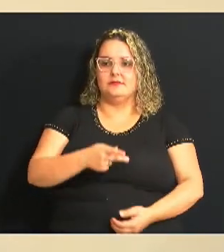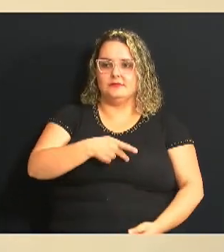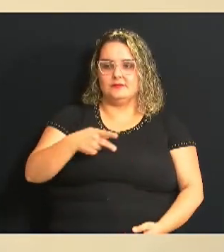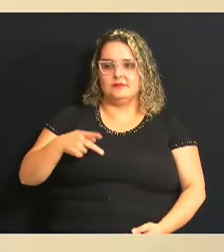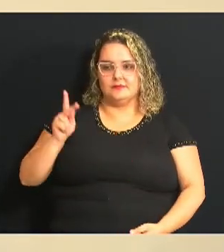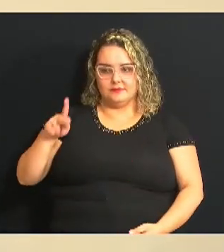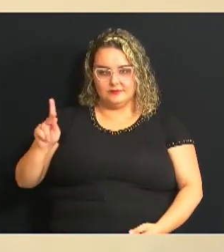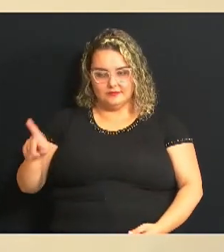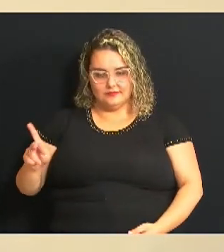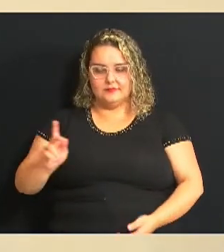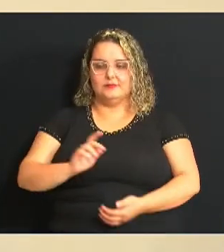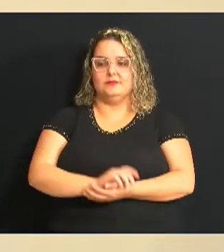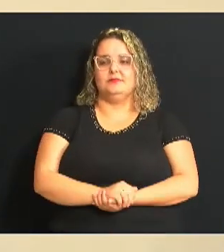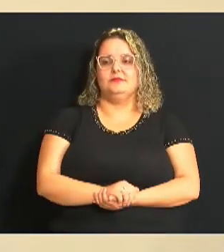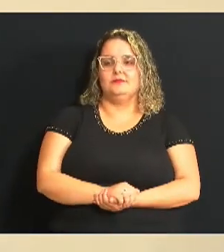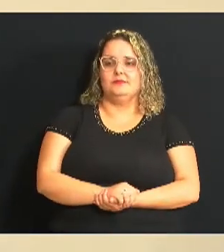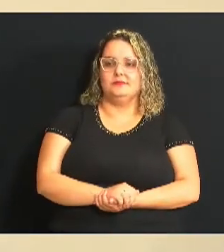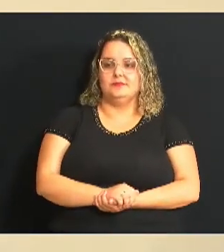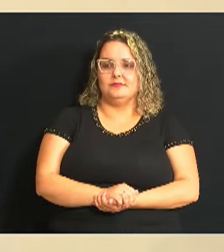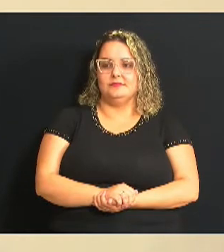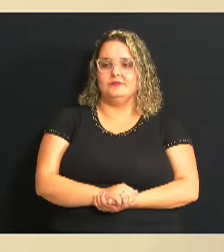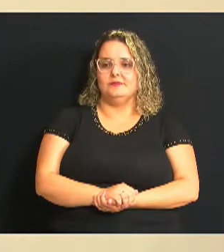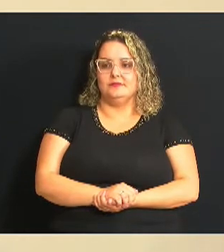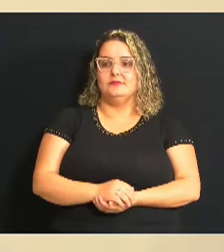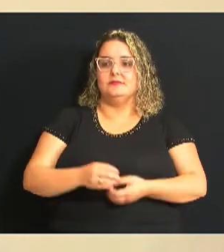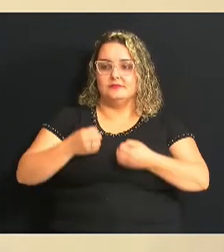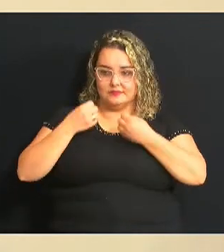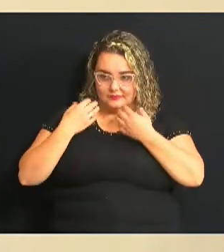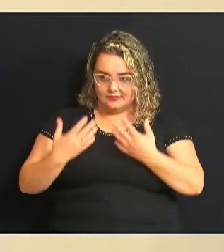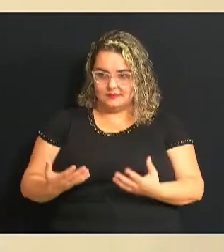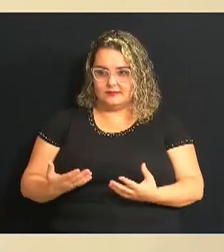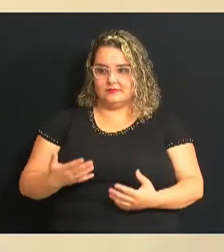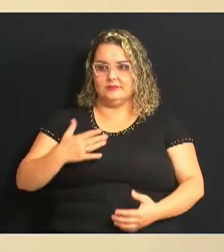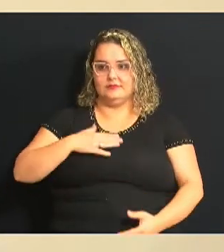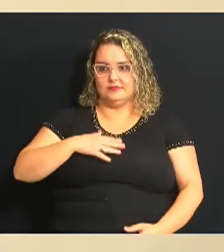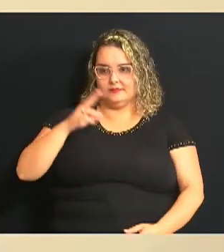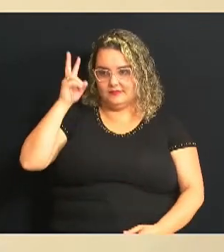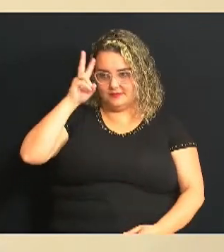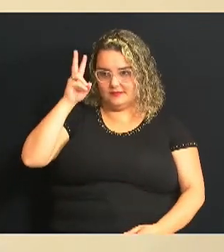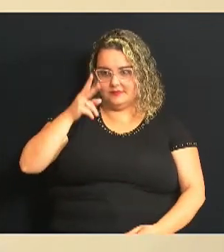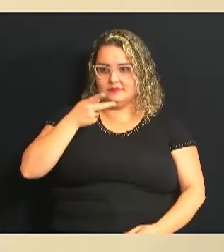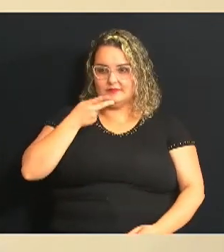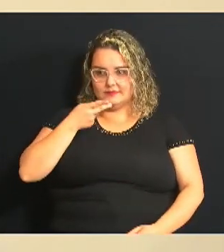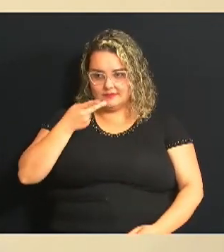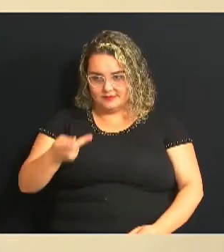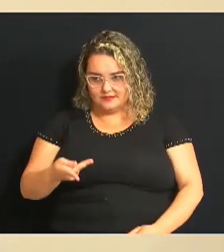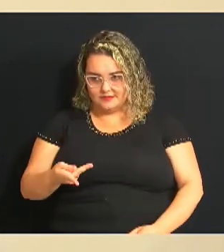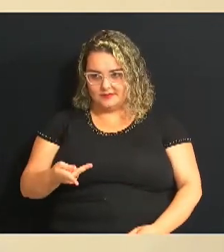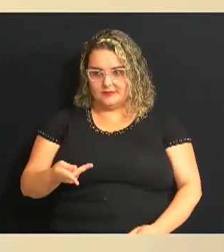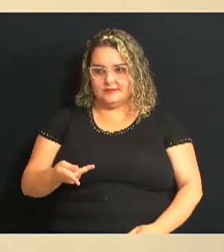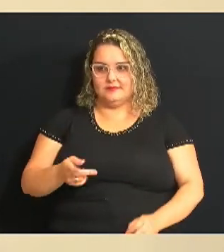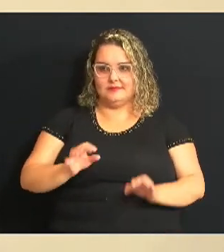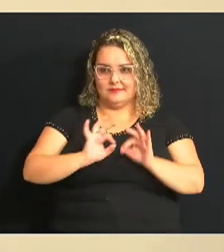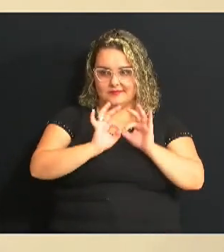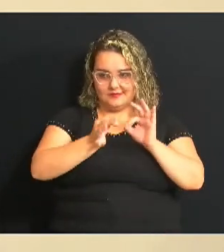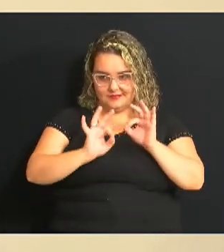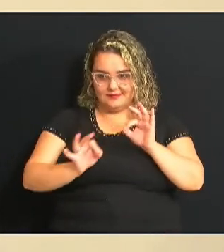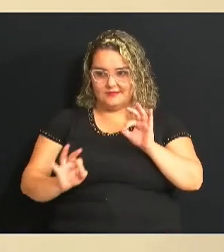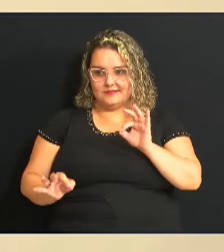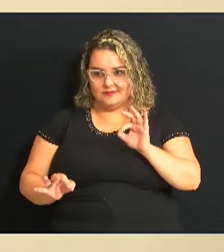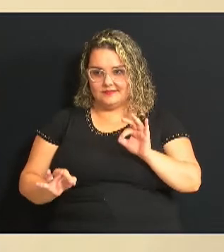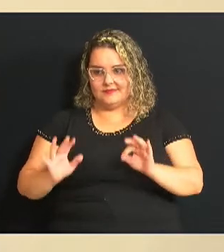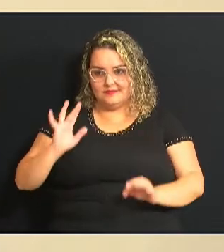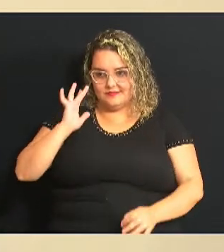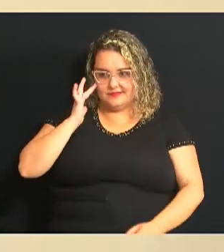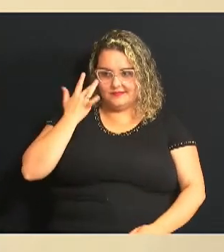muito bem representou aqui a minha história é um pouco longa. Eu acho que eu sou um